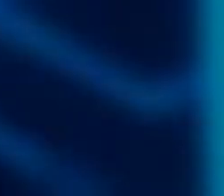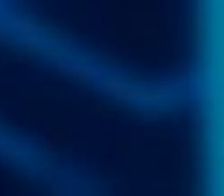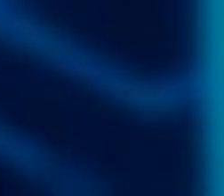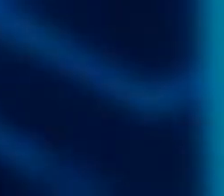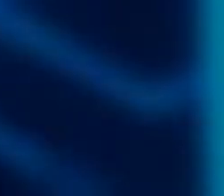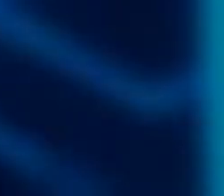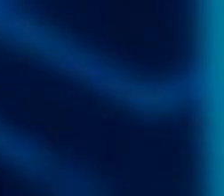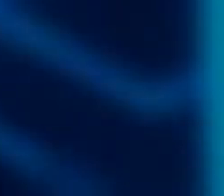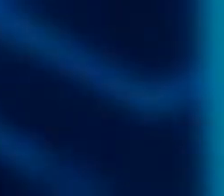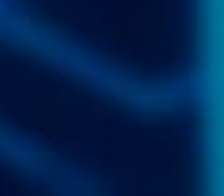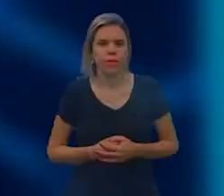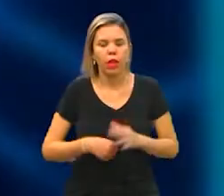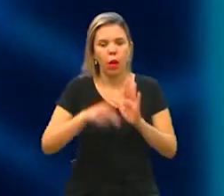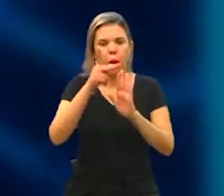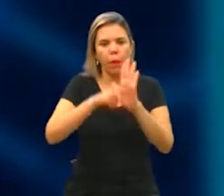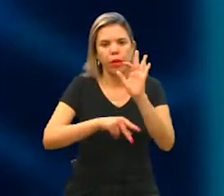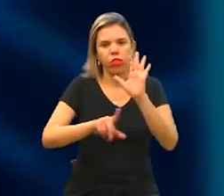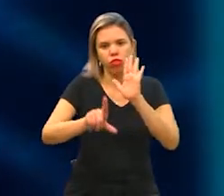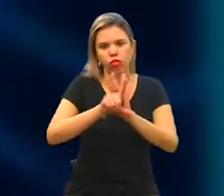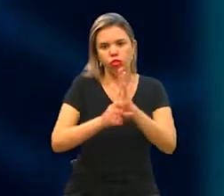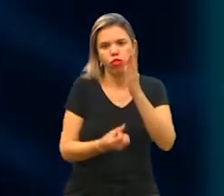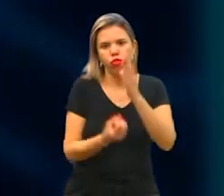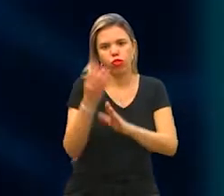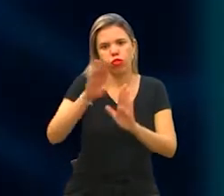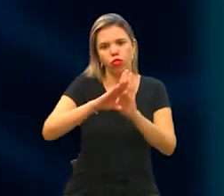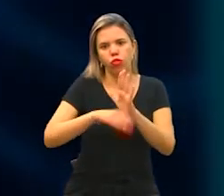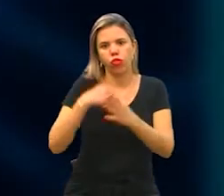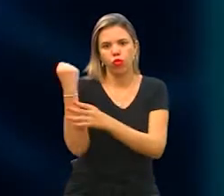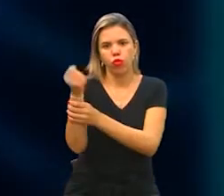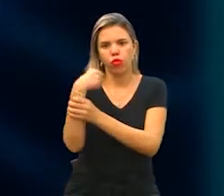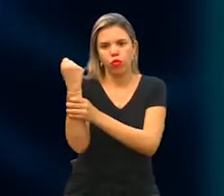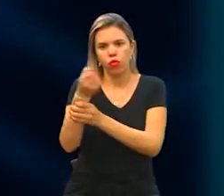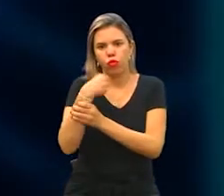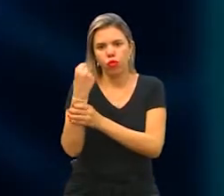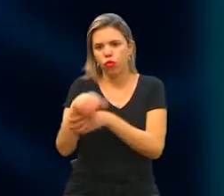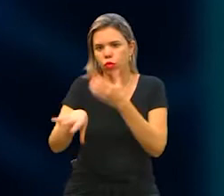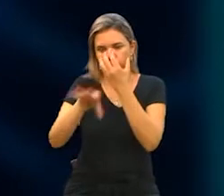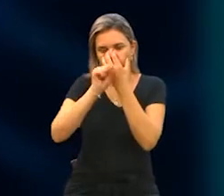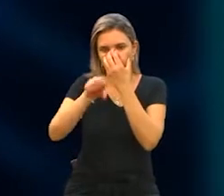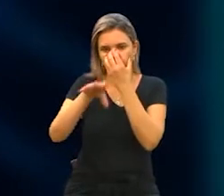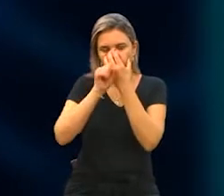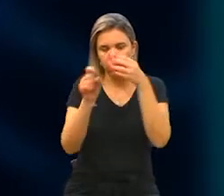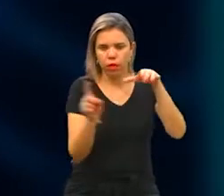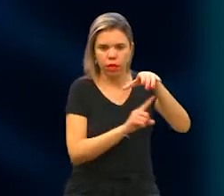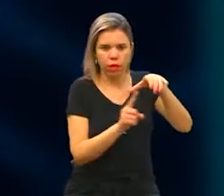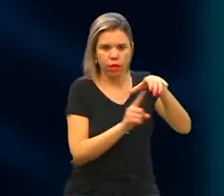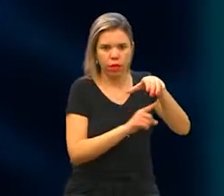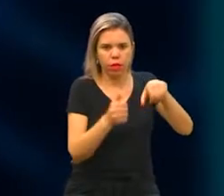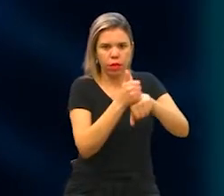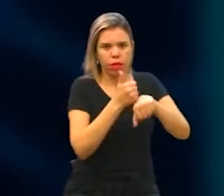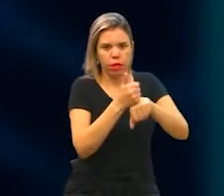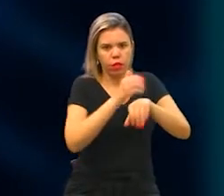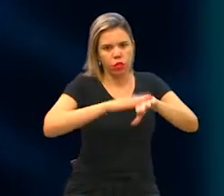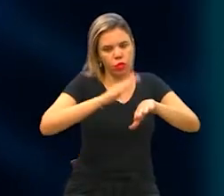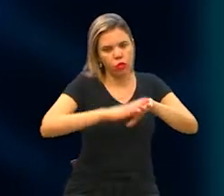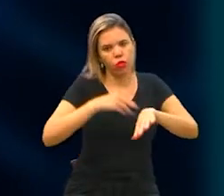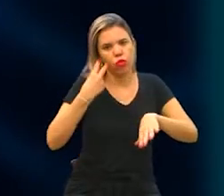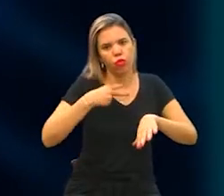E aí é um projeto de lei que cria o programa de fisioterapia respiratória ambulatorial